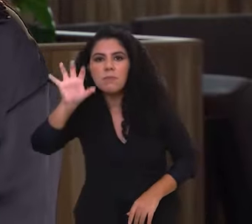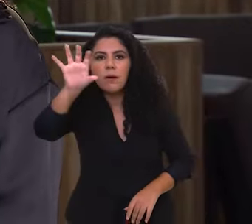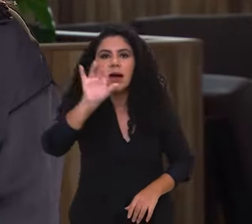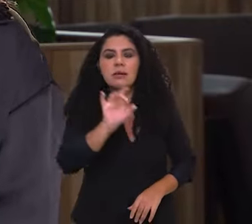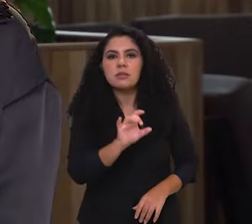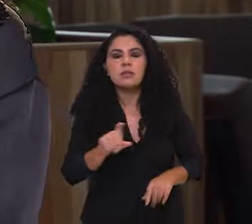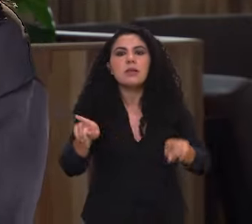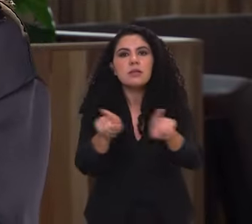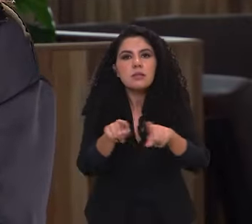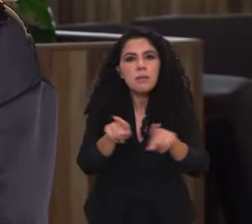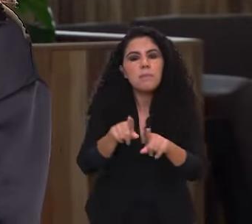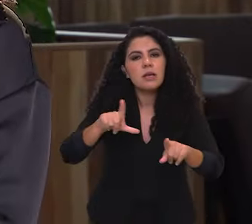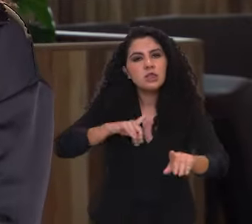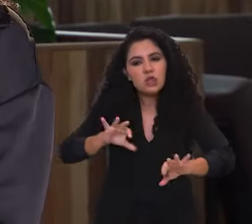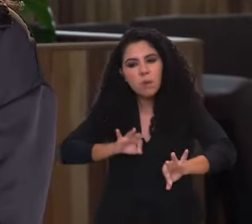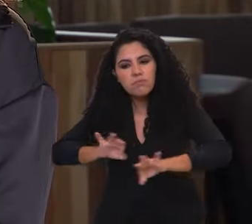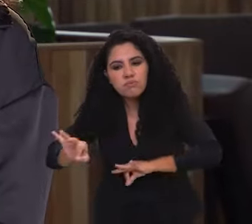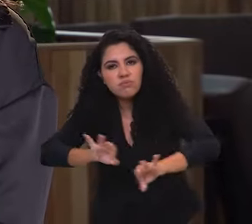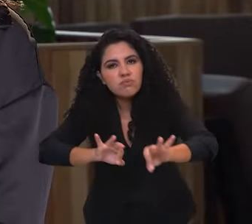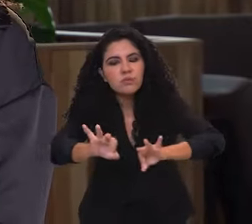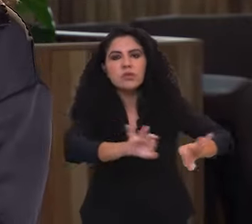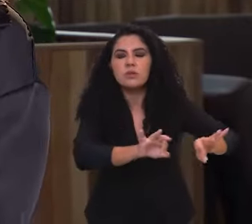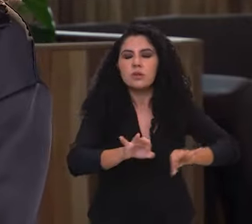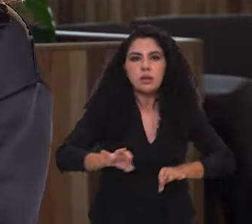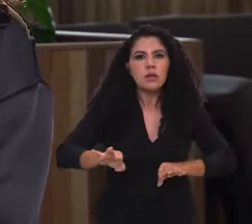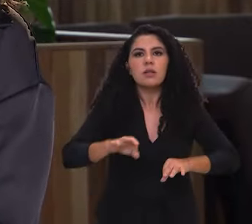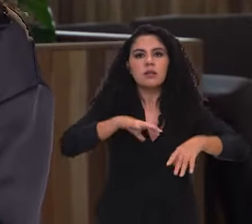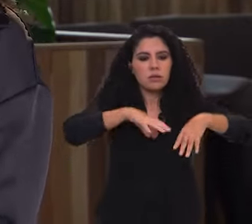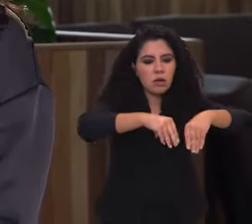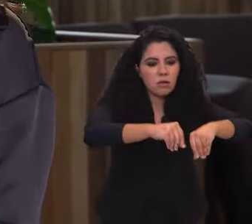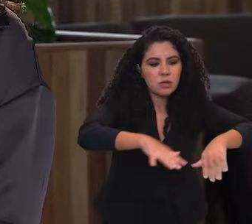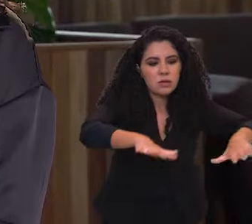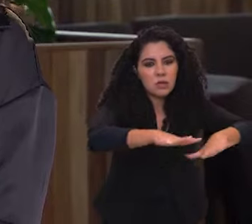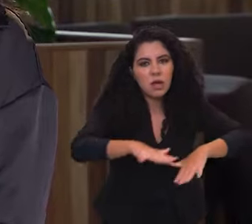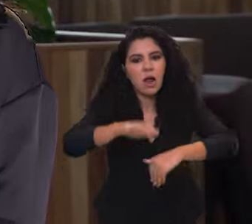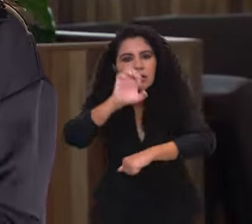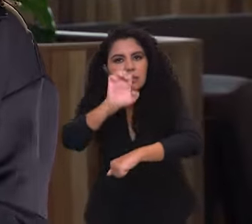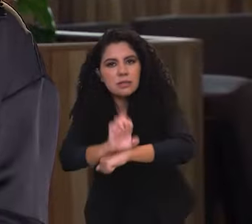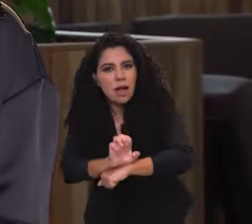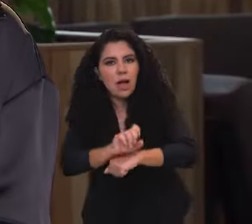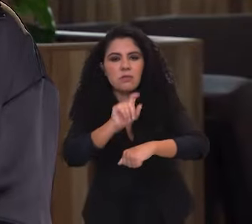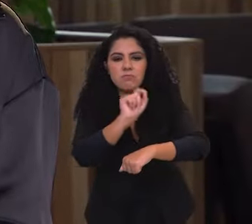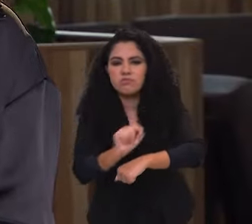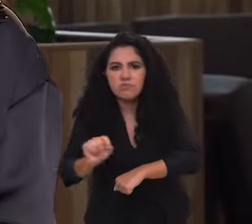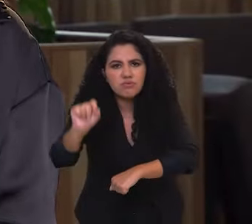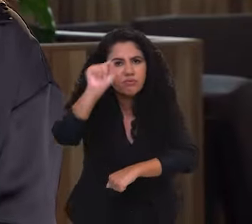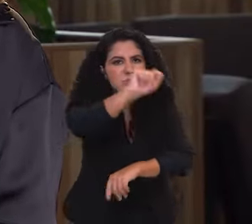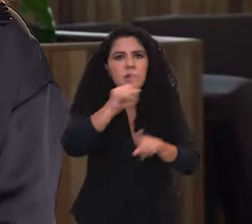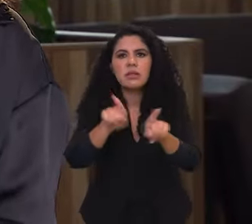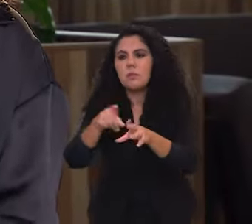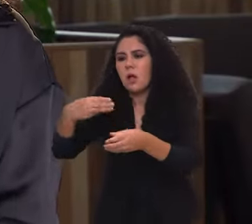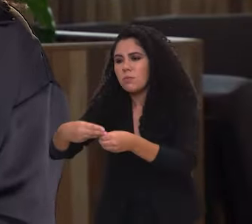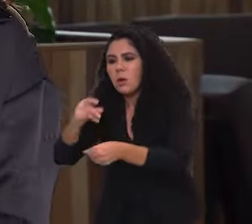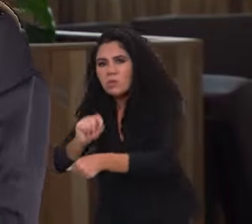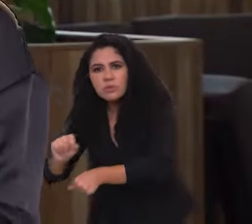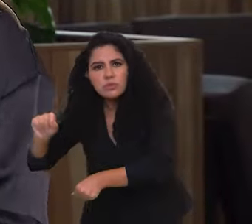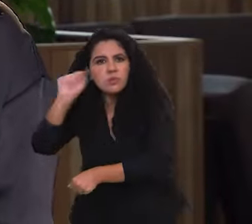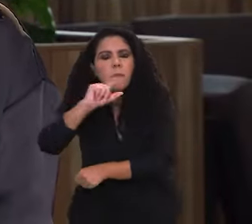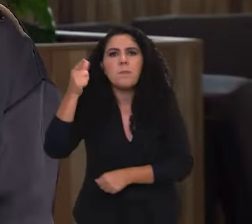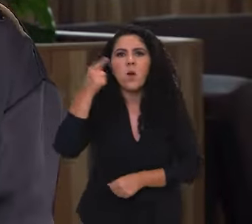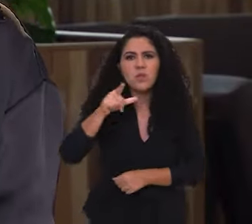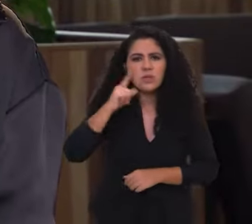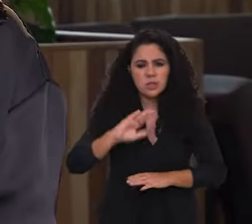de ordenamento numa outra escala, numa escala territorial, numa escala estadual. Diversos estados têm avançado nos